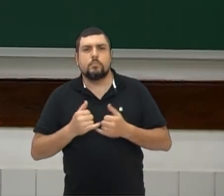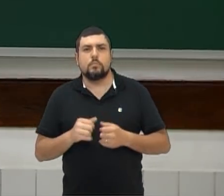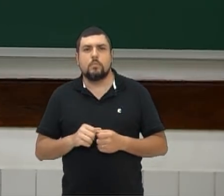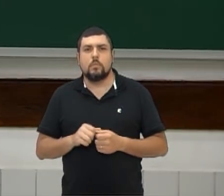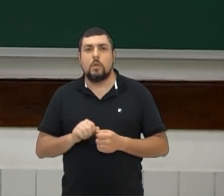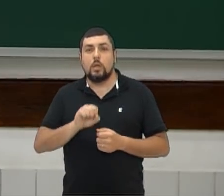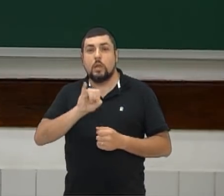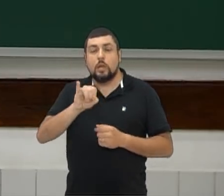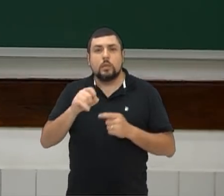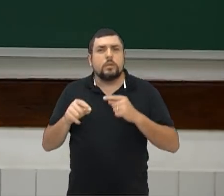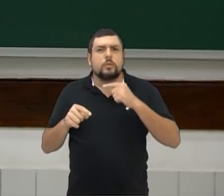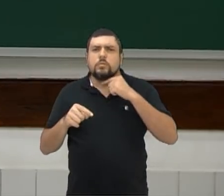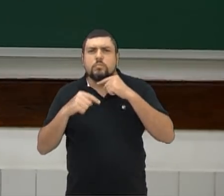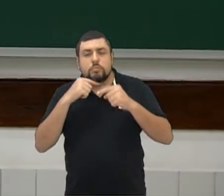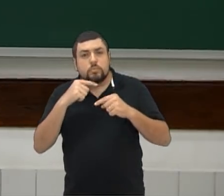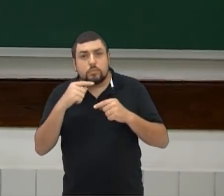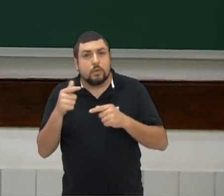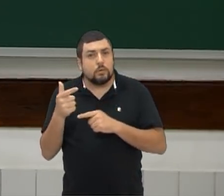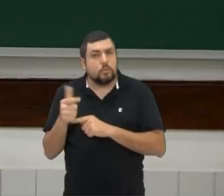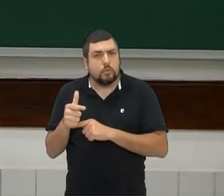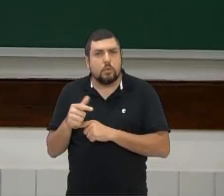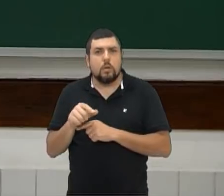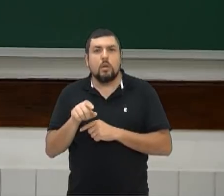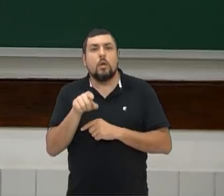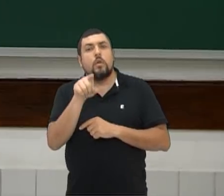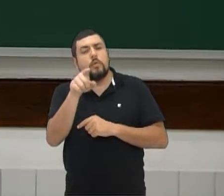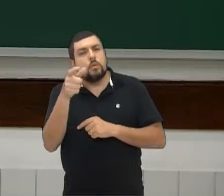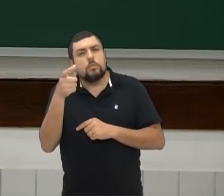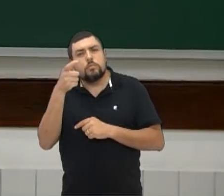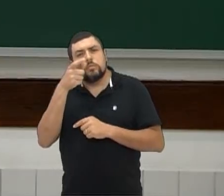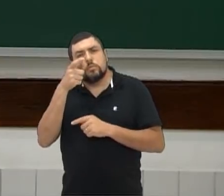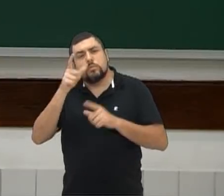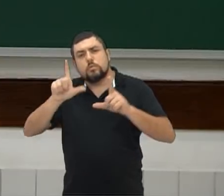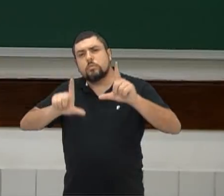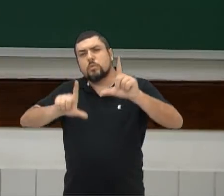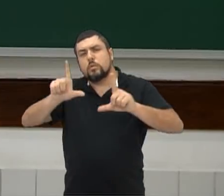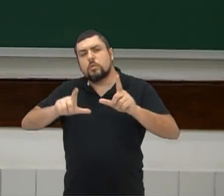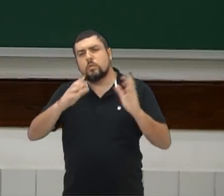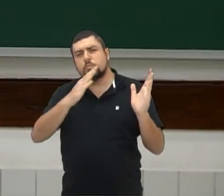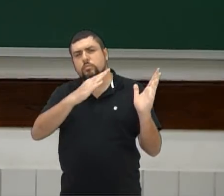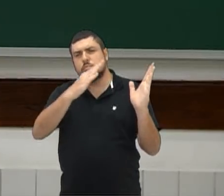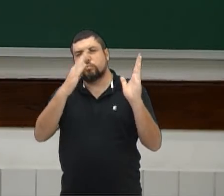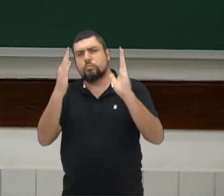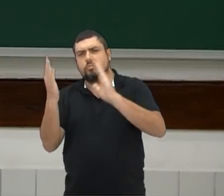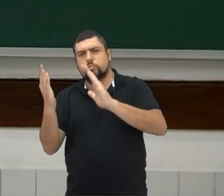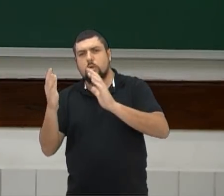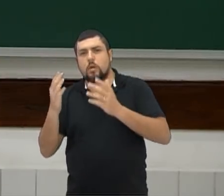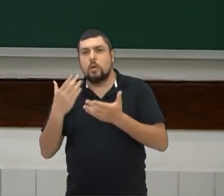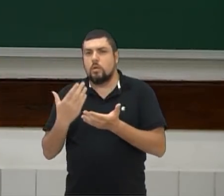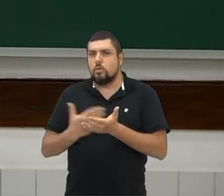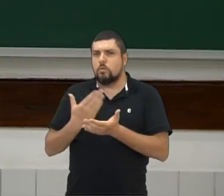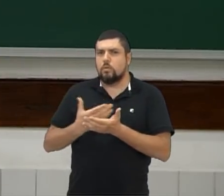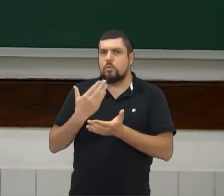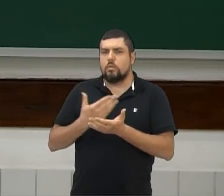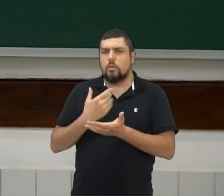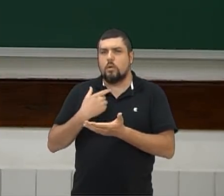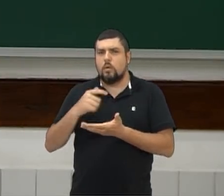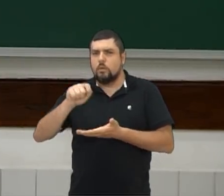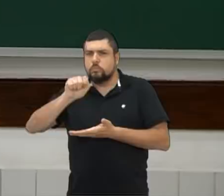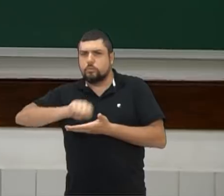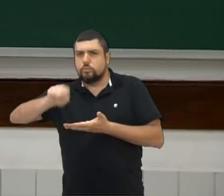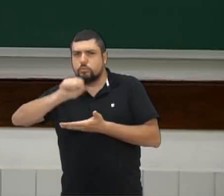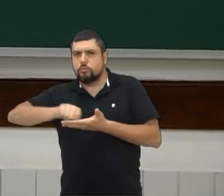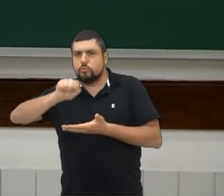ferramenta na aula. Não esqueça de acompanhar. Alguns exercícios você pode realizar ele no caderno. Alguns exercícios